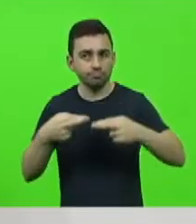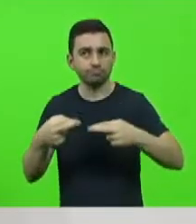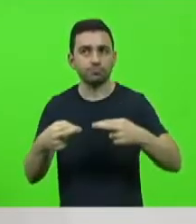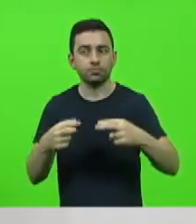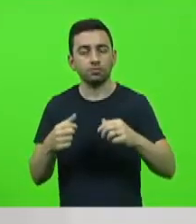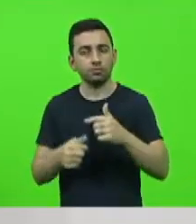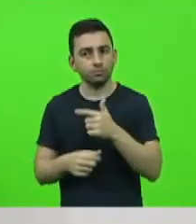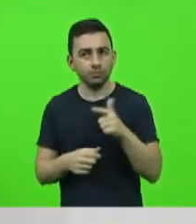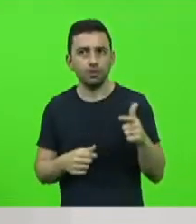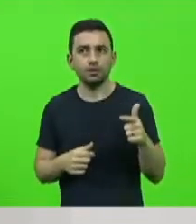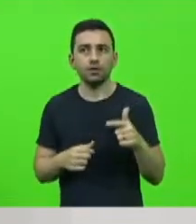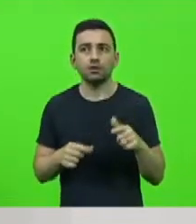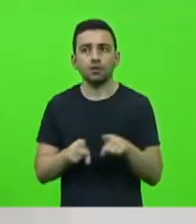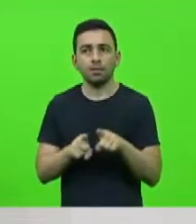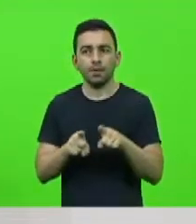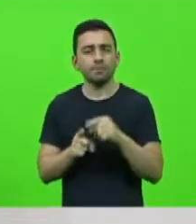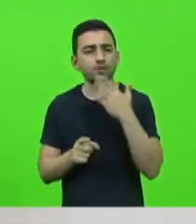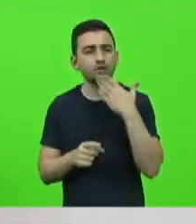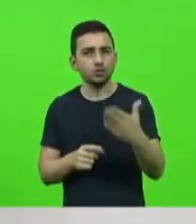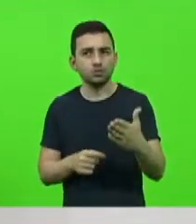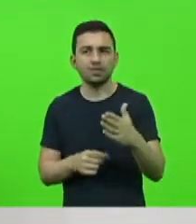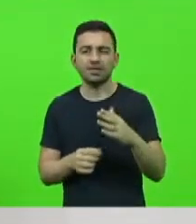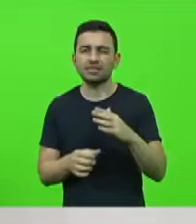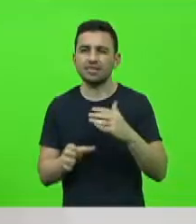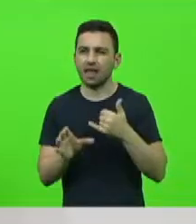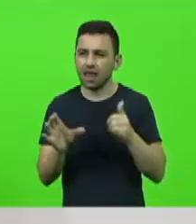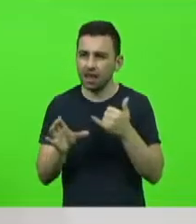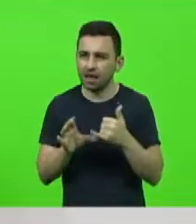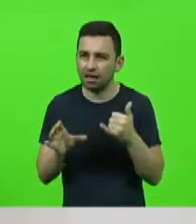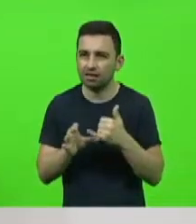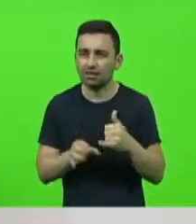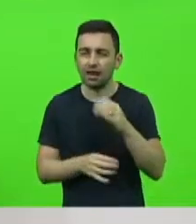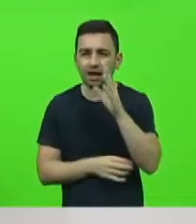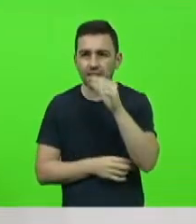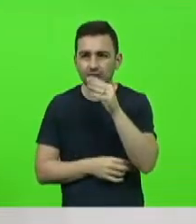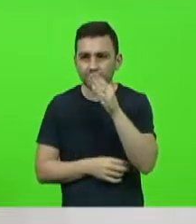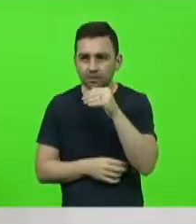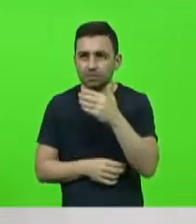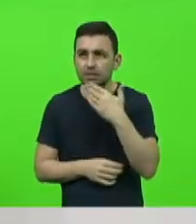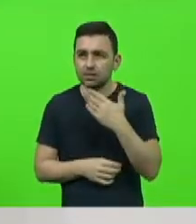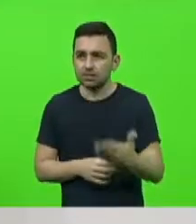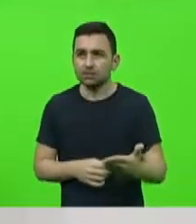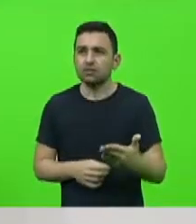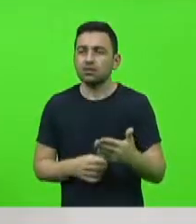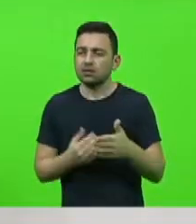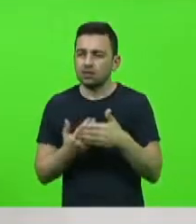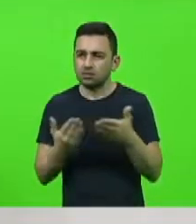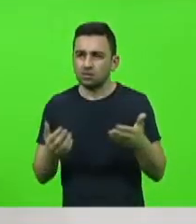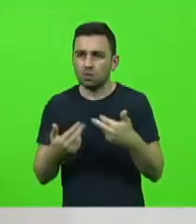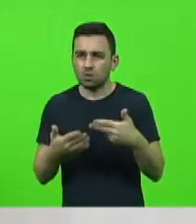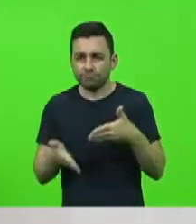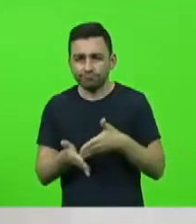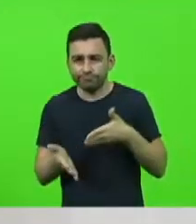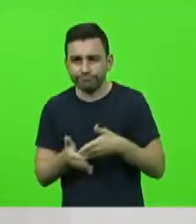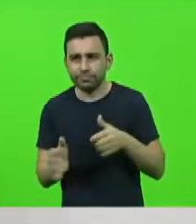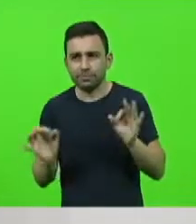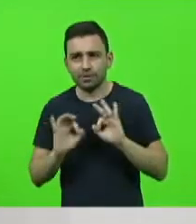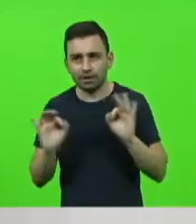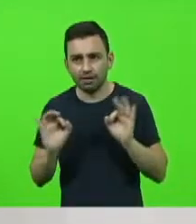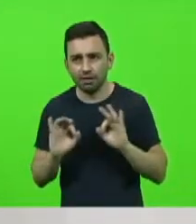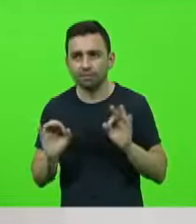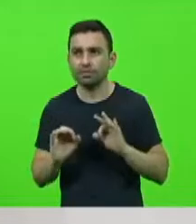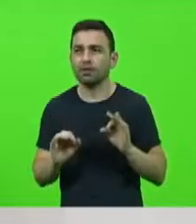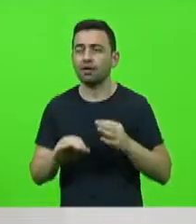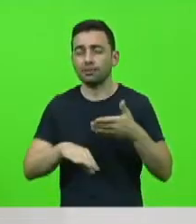da Celesc e da Cazan, a fim de garantir energia elétrica sem interrupções por fatores climáticos, acesso ao tratamento da água